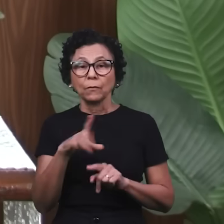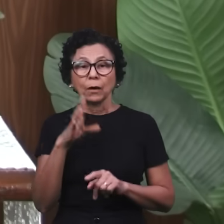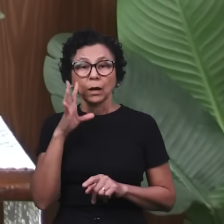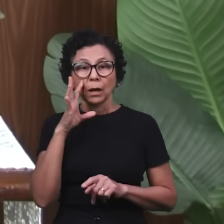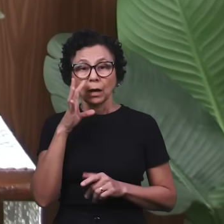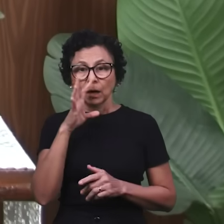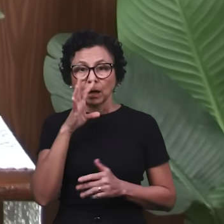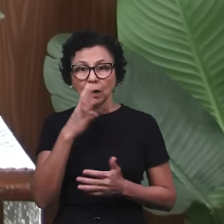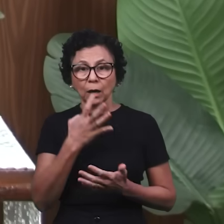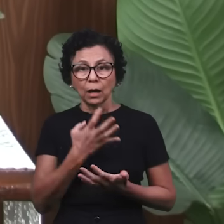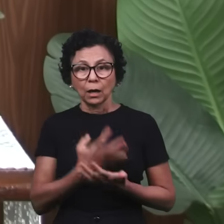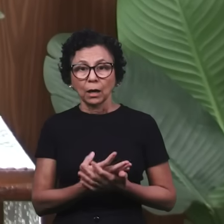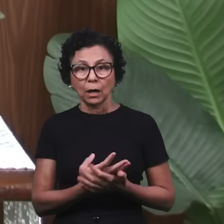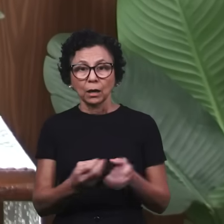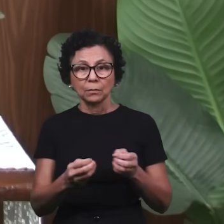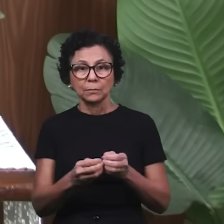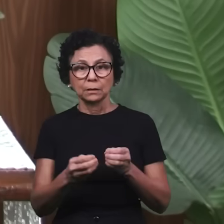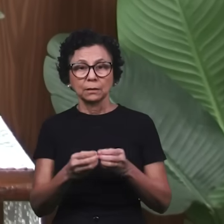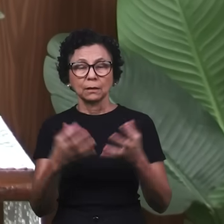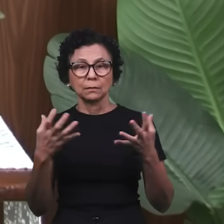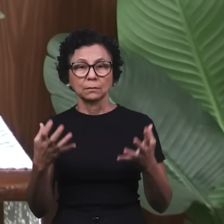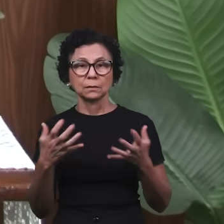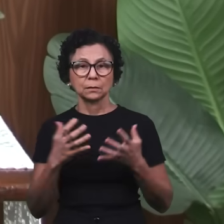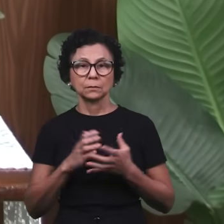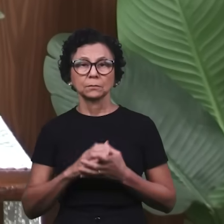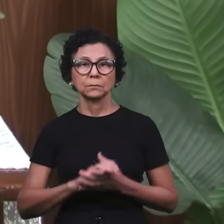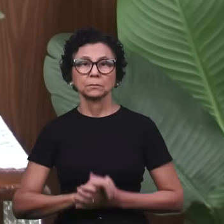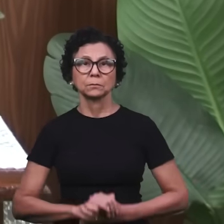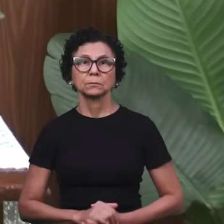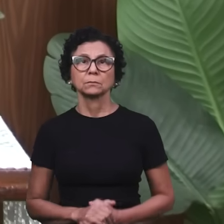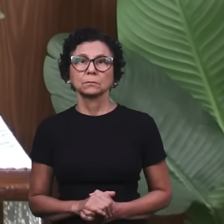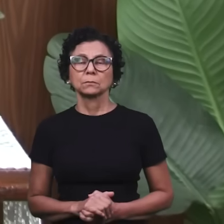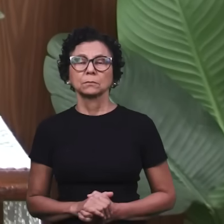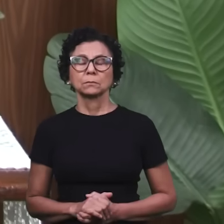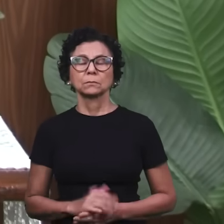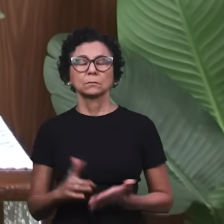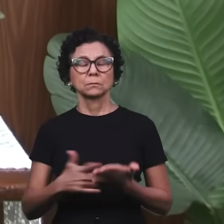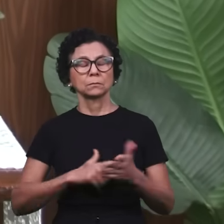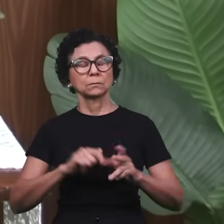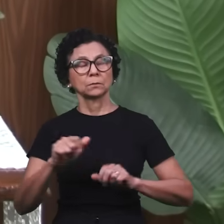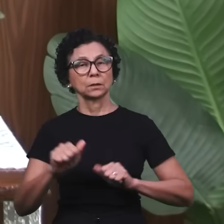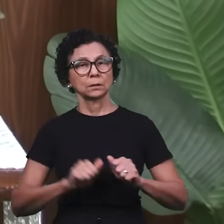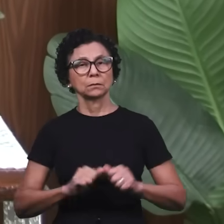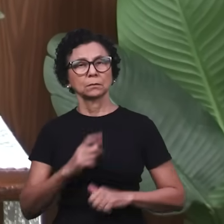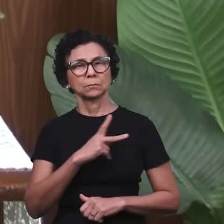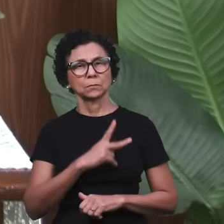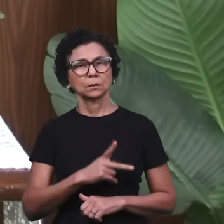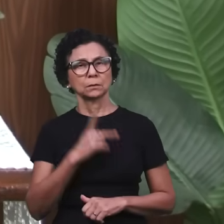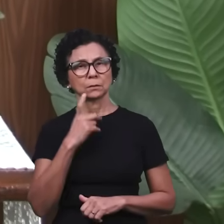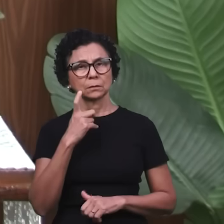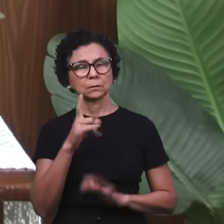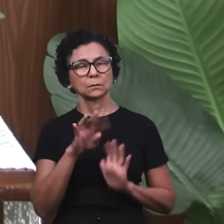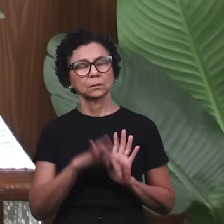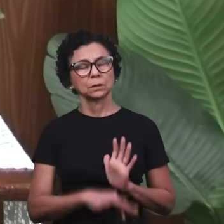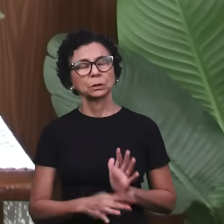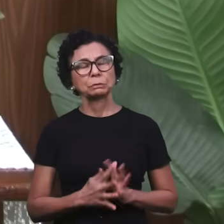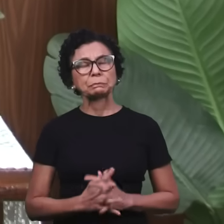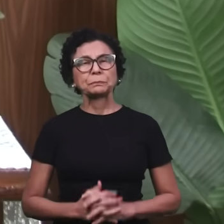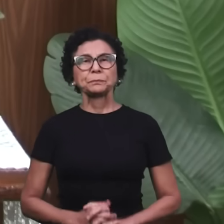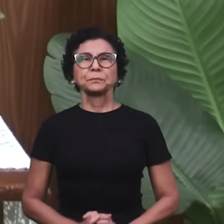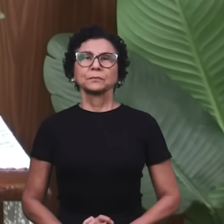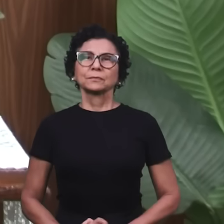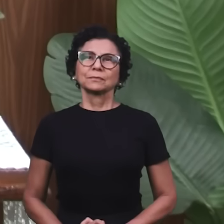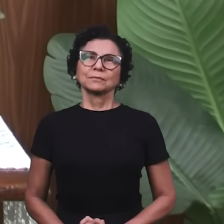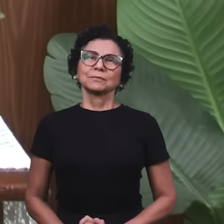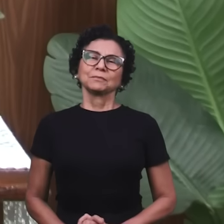Amém. Este texto, que se encontra no livro de Atos dos Apóstolos, é interessante que nós costumamos